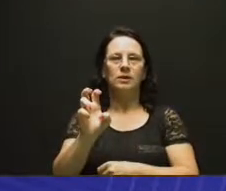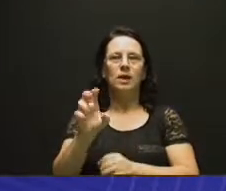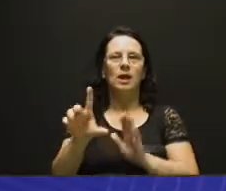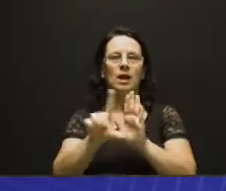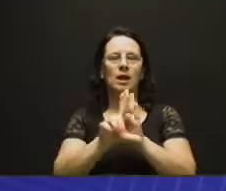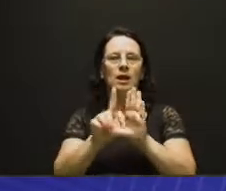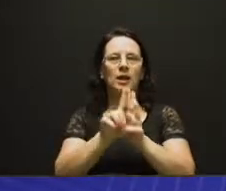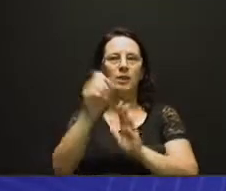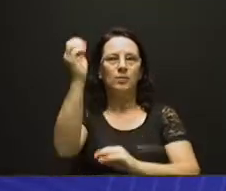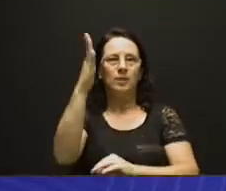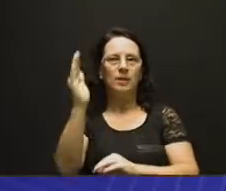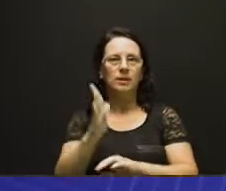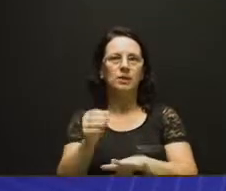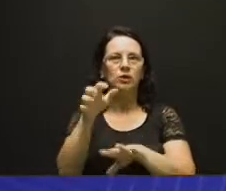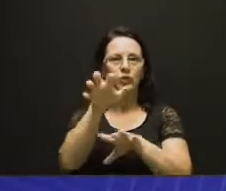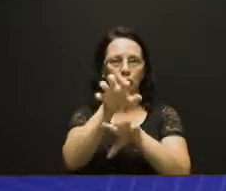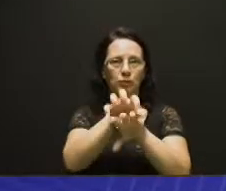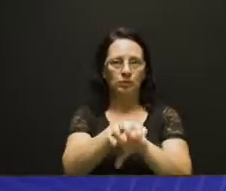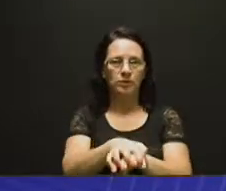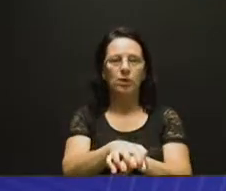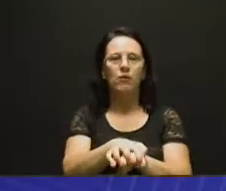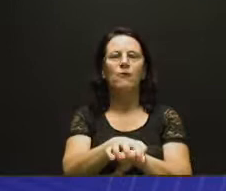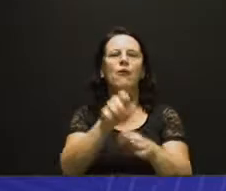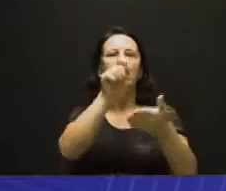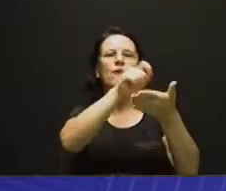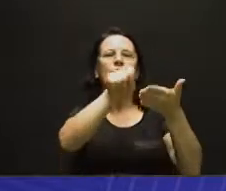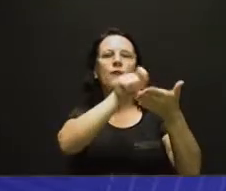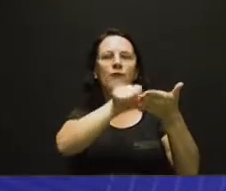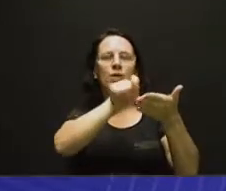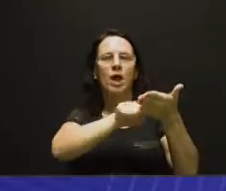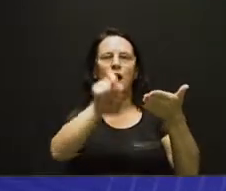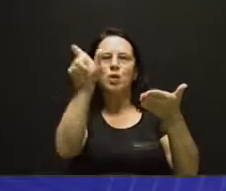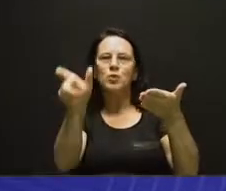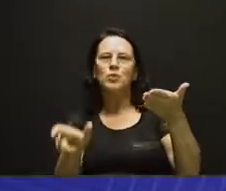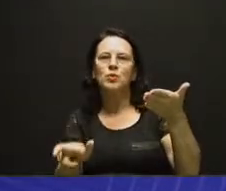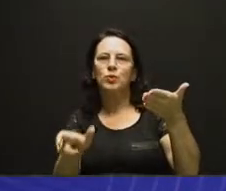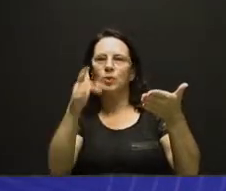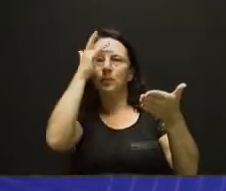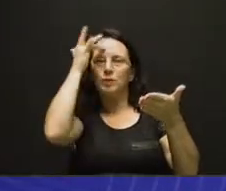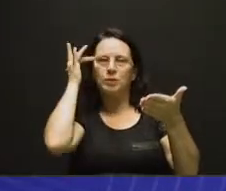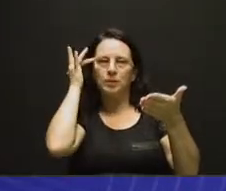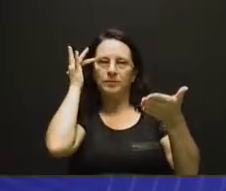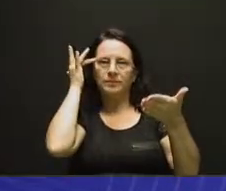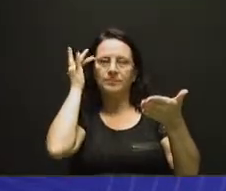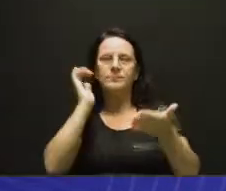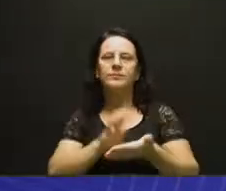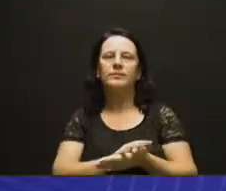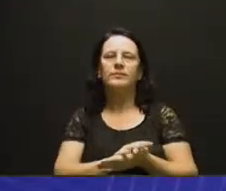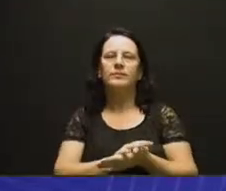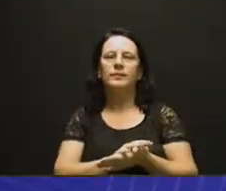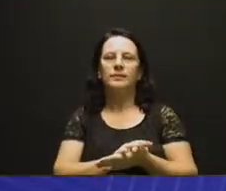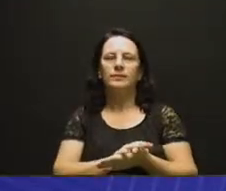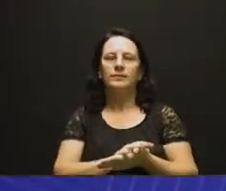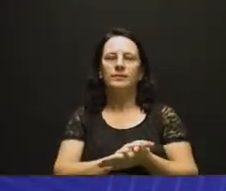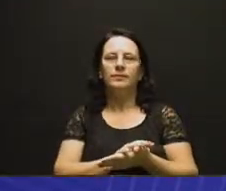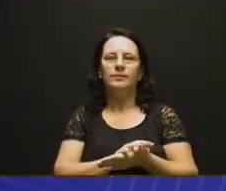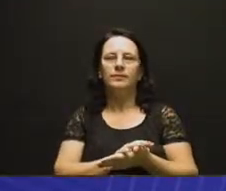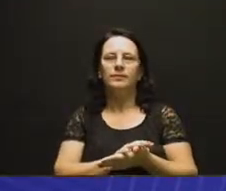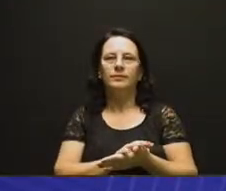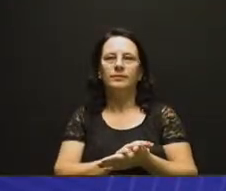que ela vai fazer a avaliação biopsicossocial do indivíduo tá e traz